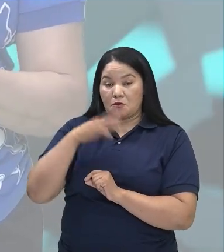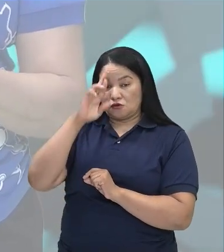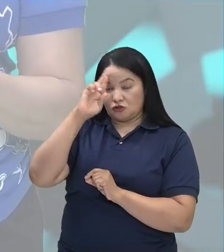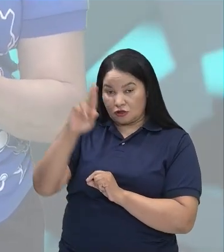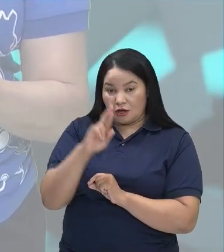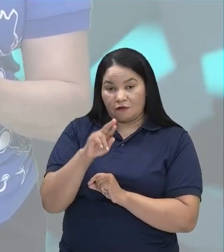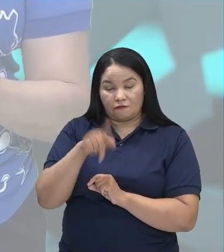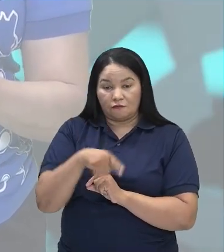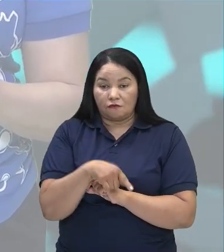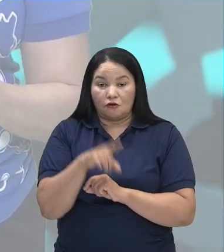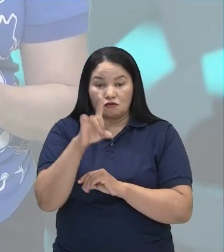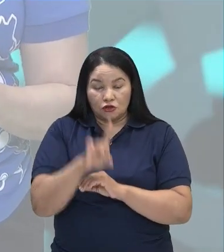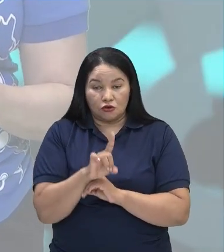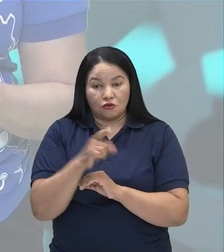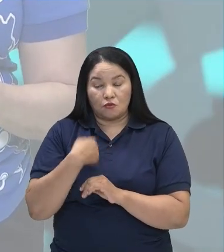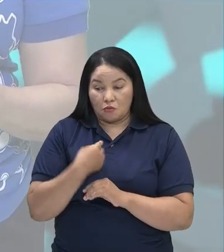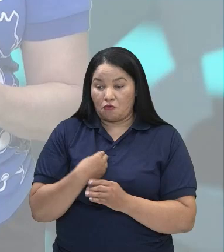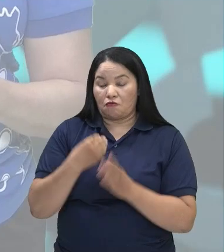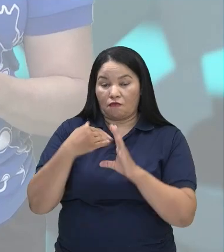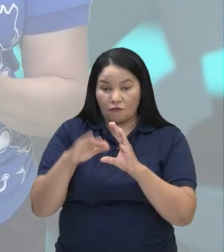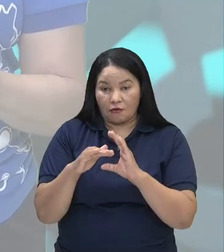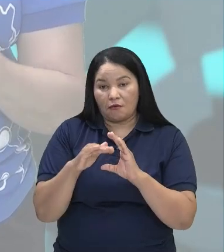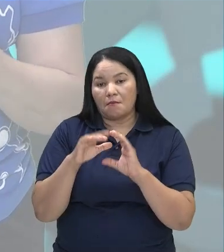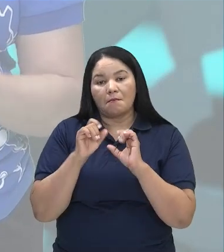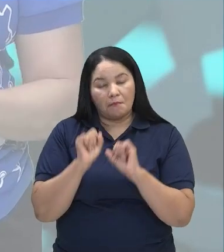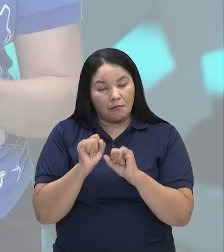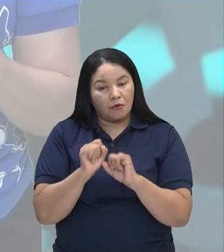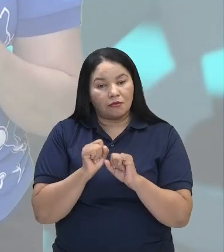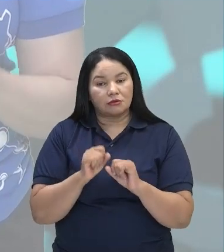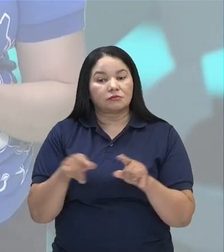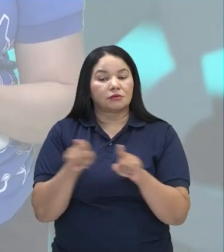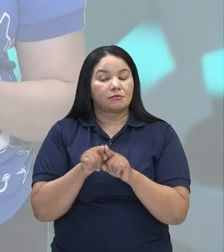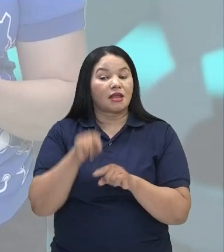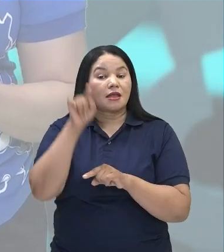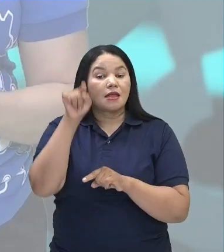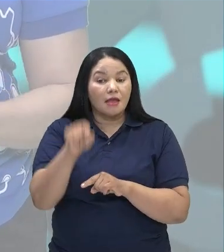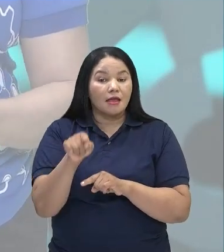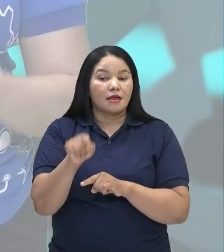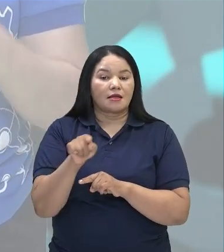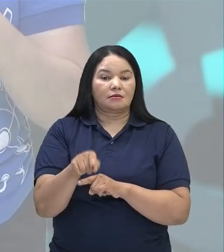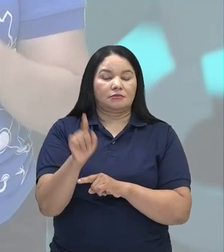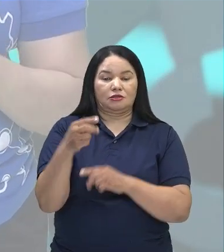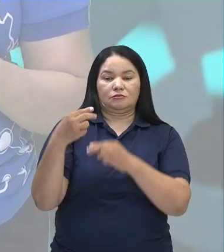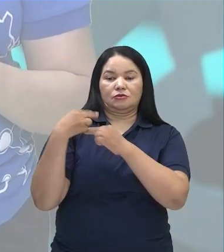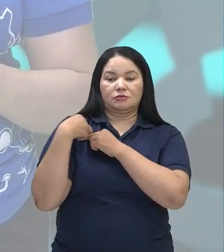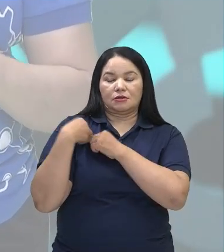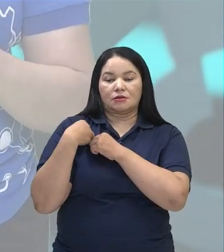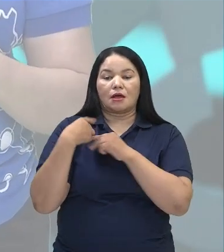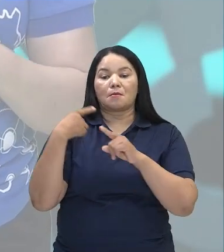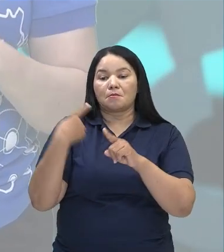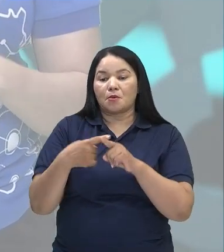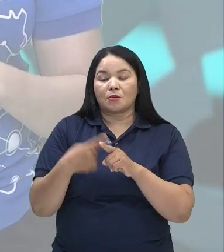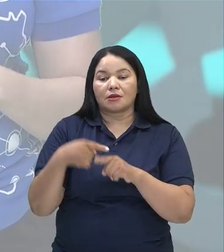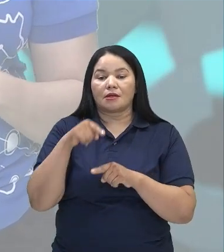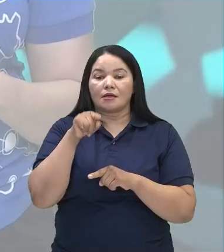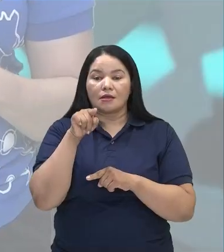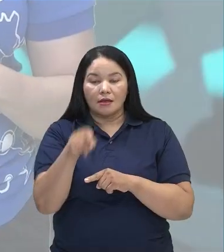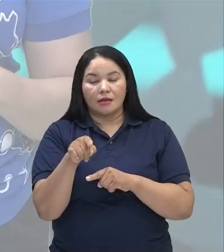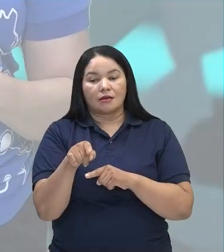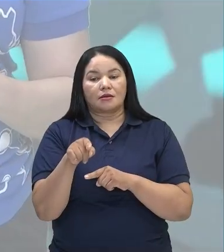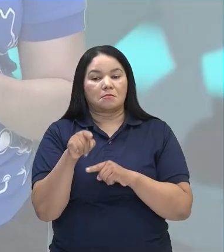diretor, então posso mandar para ele, né? Ele que vai se responsabilizar porque ele